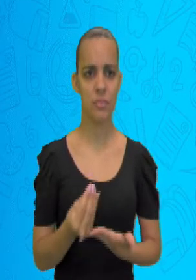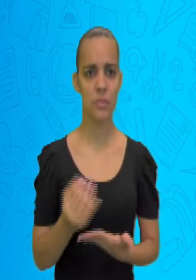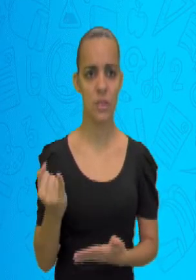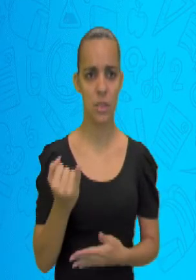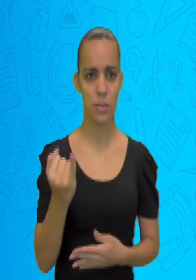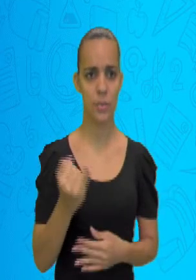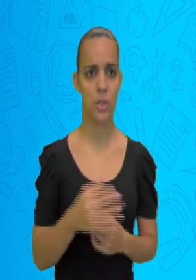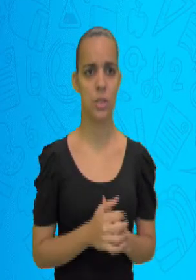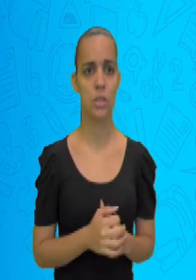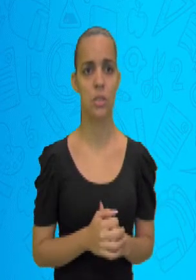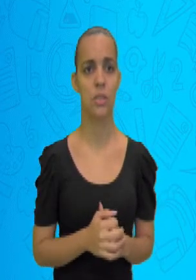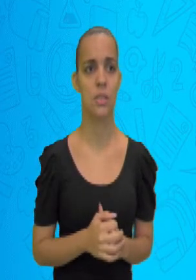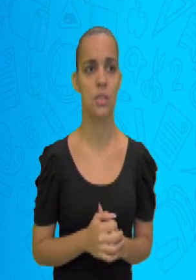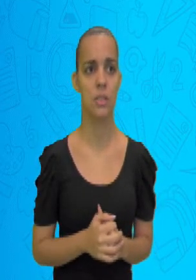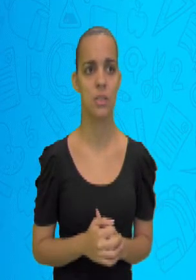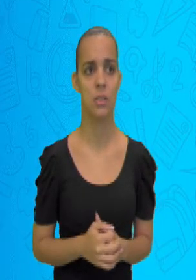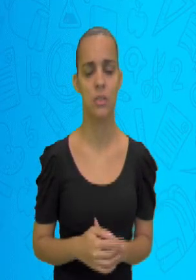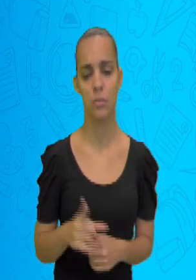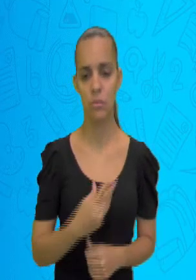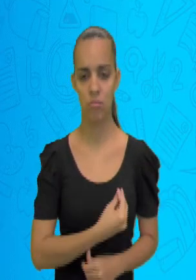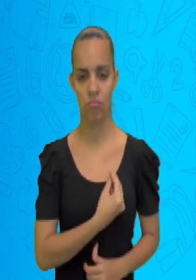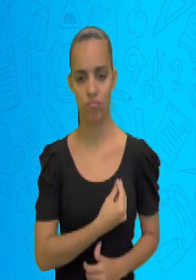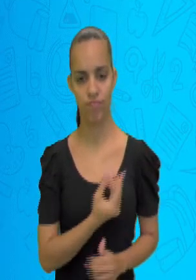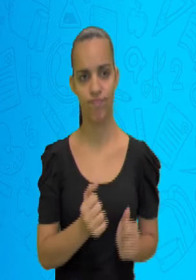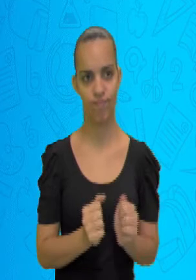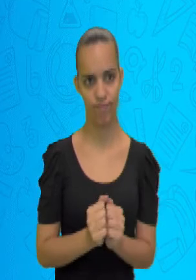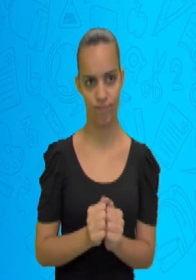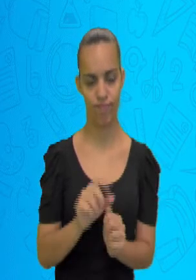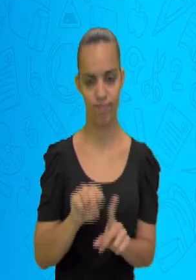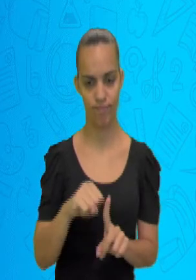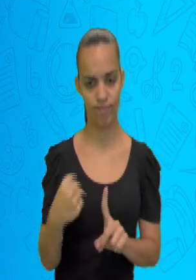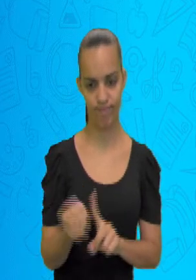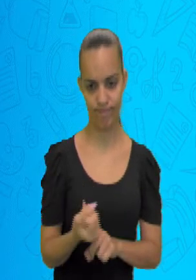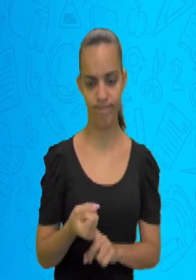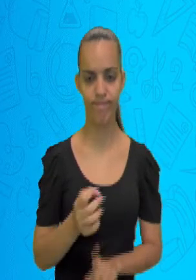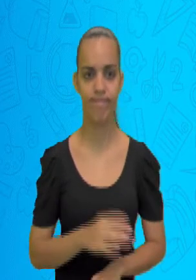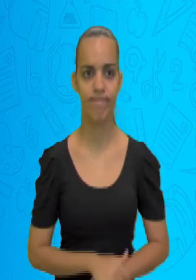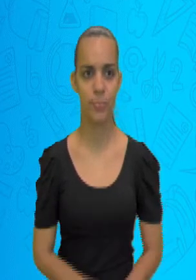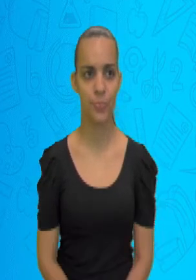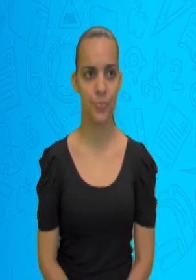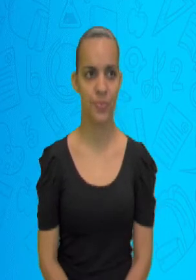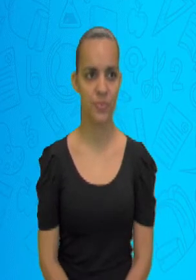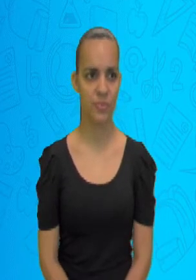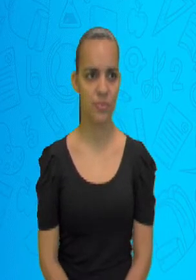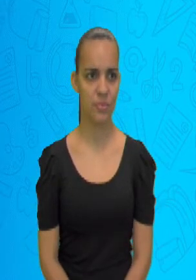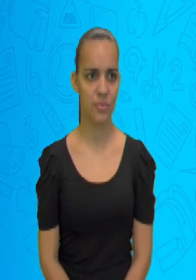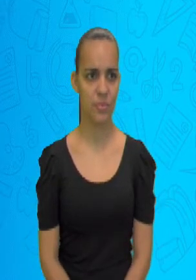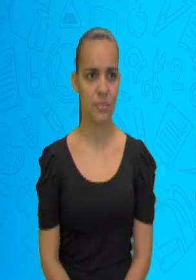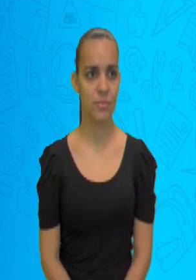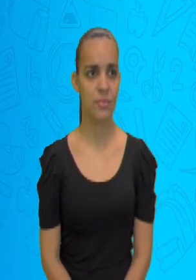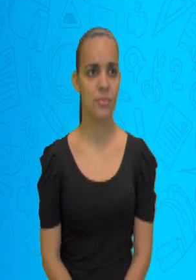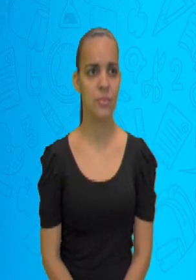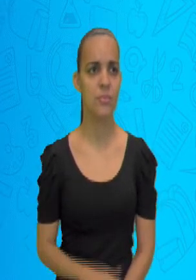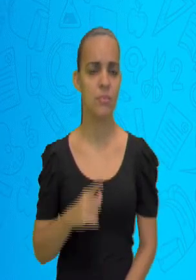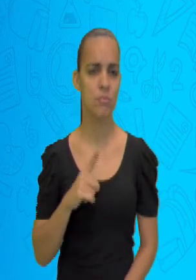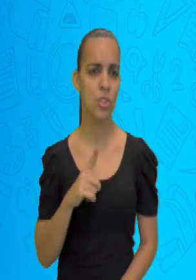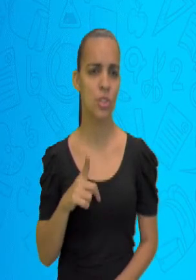se destinam e a sua importância no meio vida social. Então nós temos função social